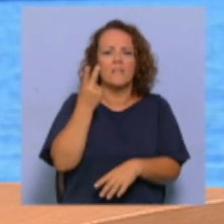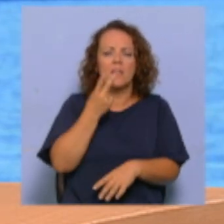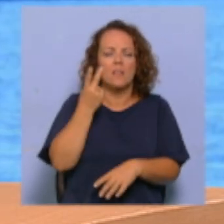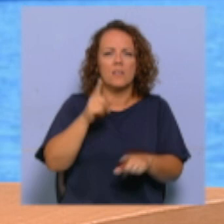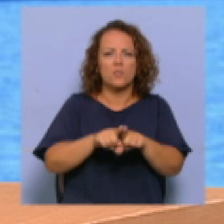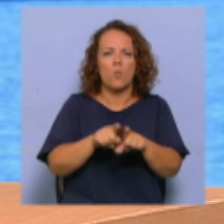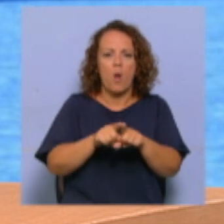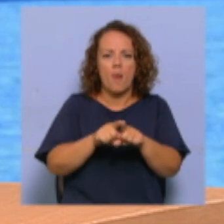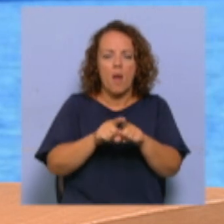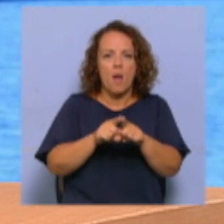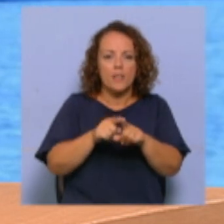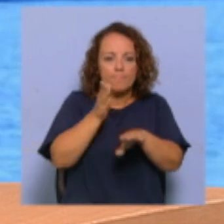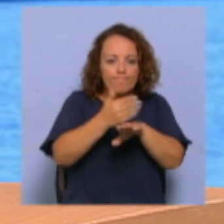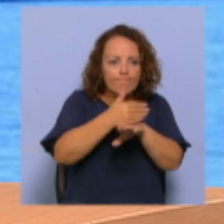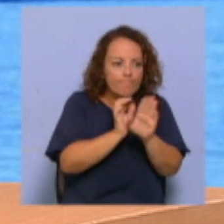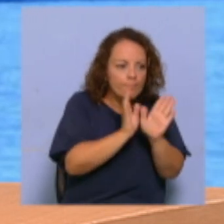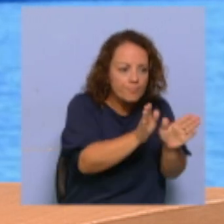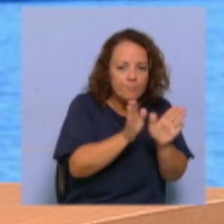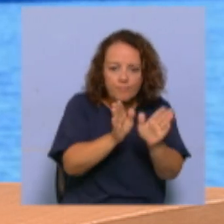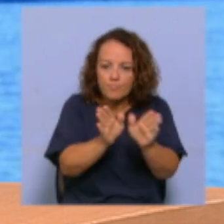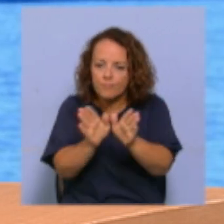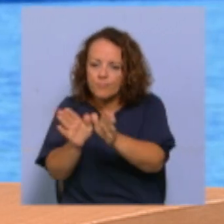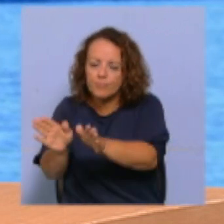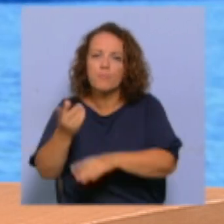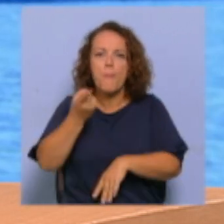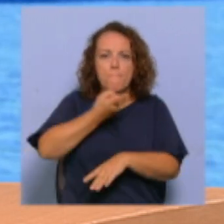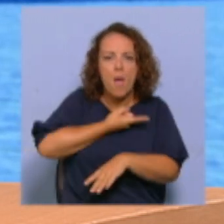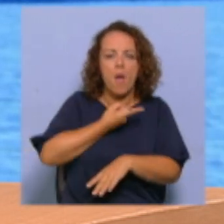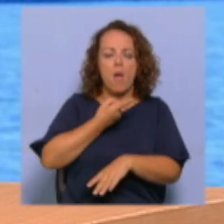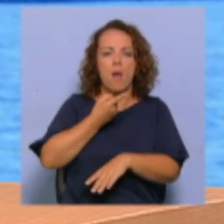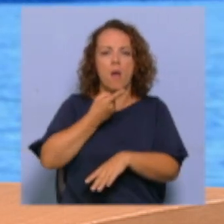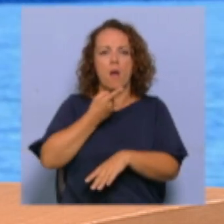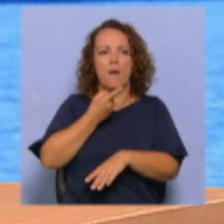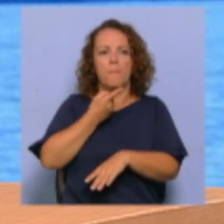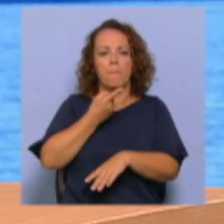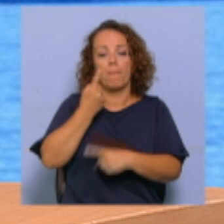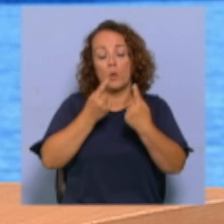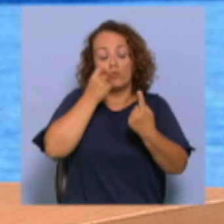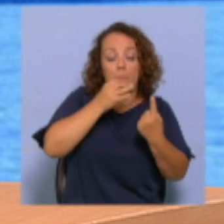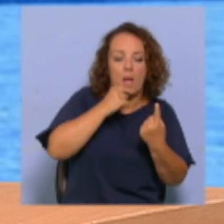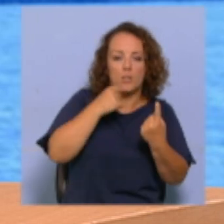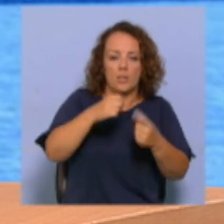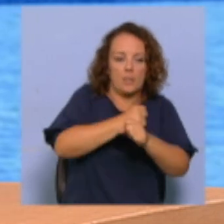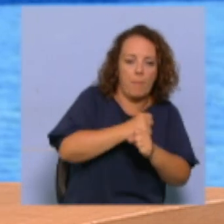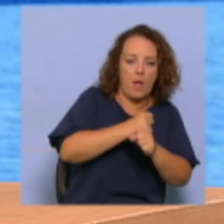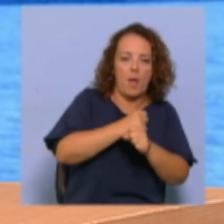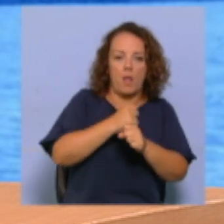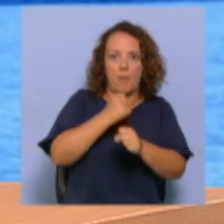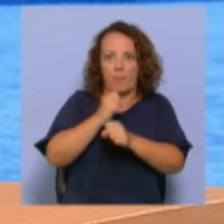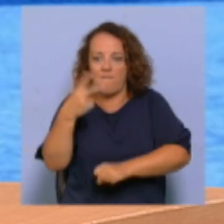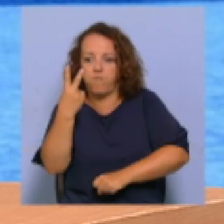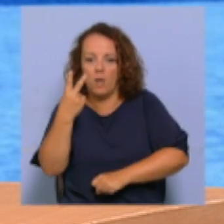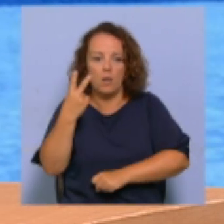mais compartimentadas e onde temos que encaixar aqueles que são pais, que têm emprego, que têm um emprego, que têm 2